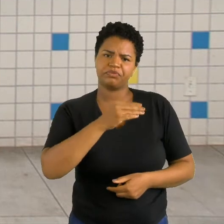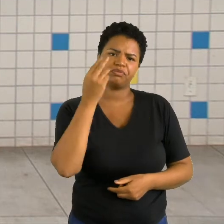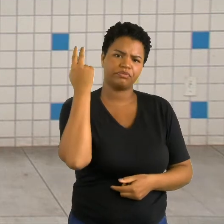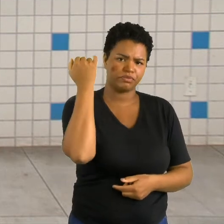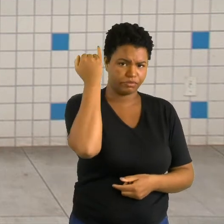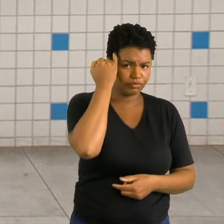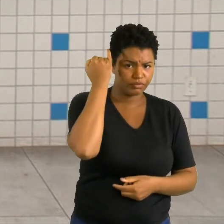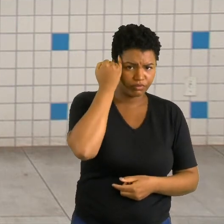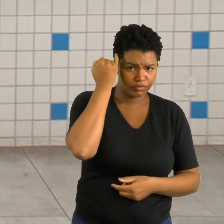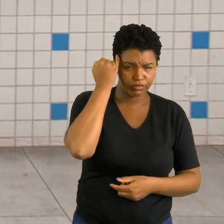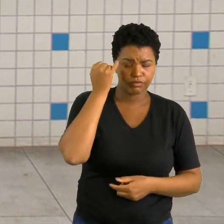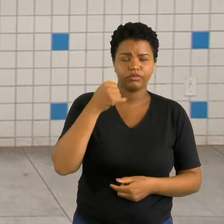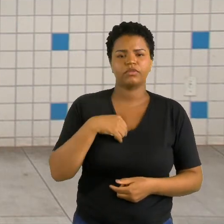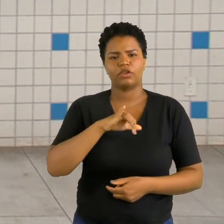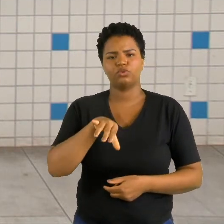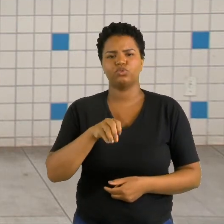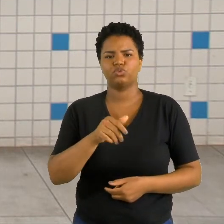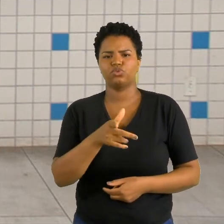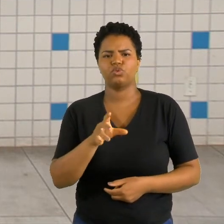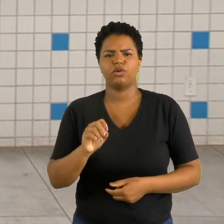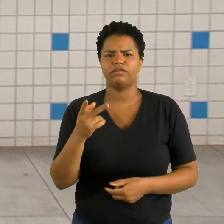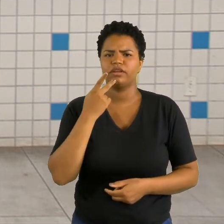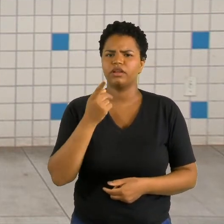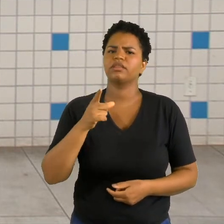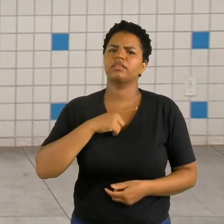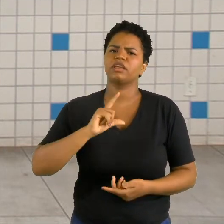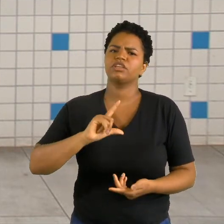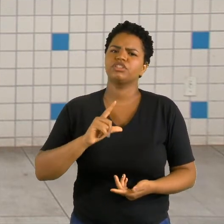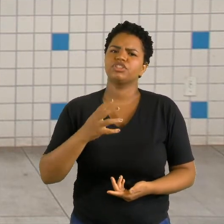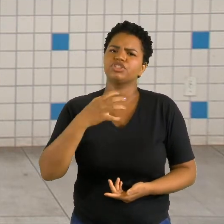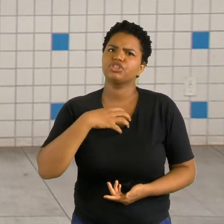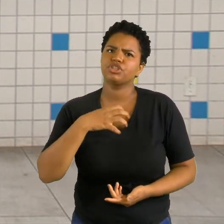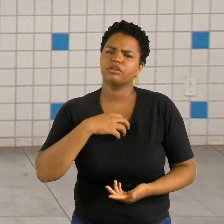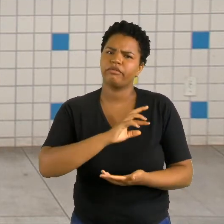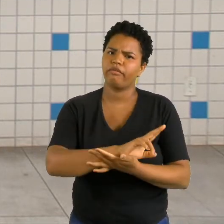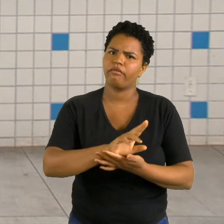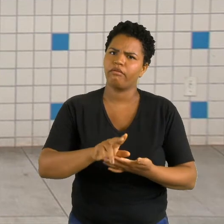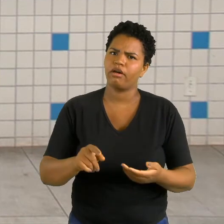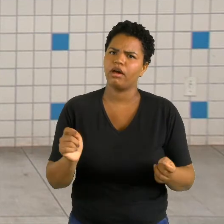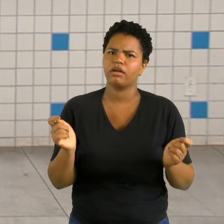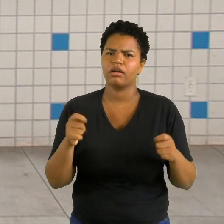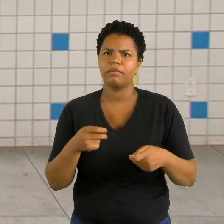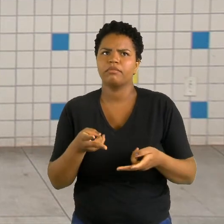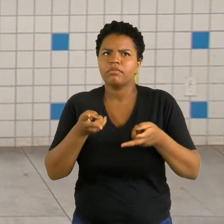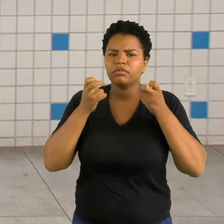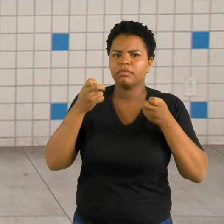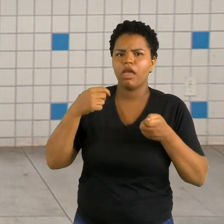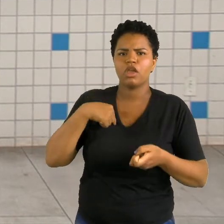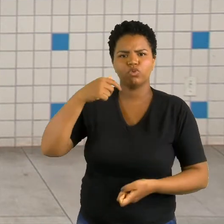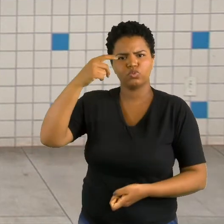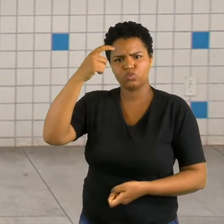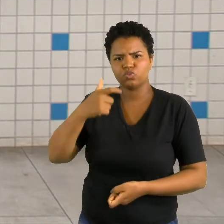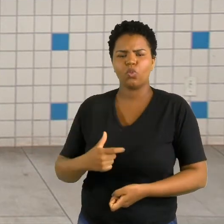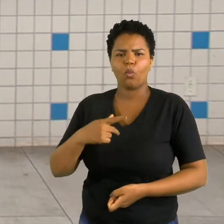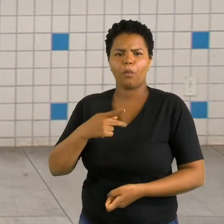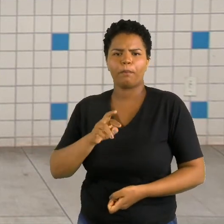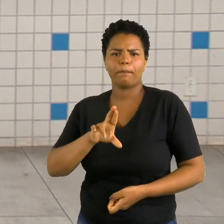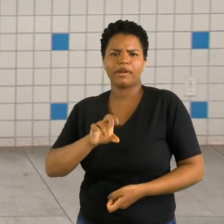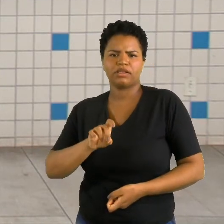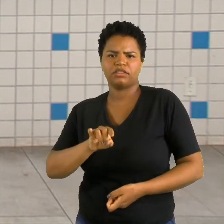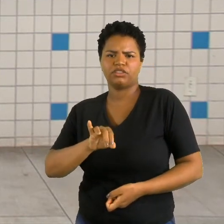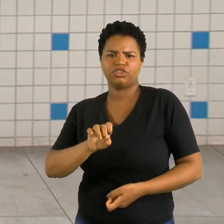Calma, surgiu na Suíça, tá? João Calvino, ele defendia a chamada predestinação absoluta. O que ele queria dizer com